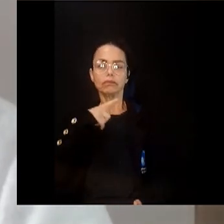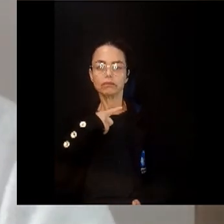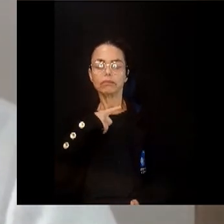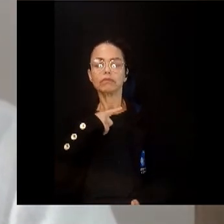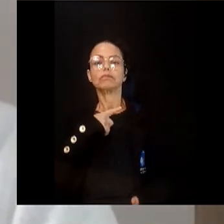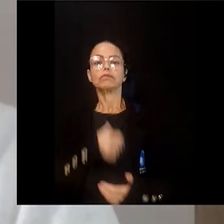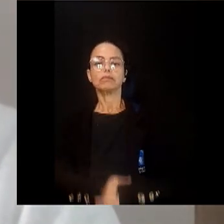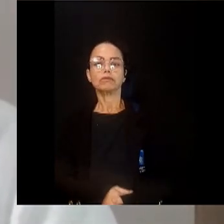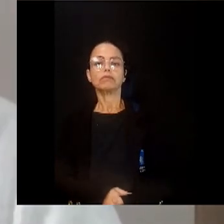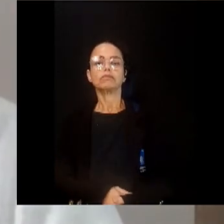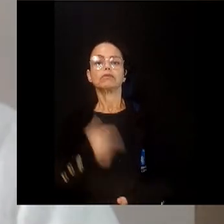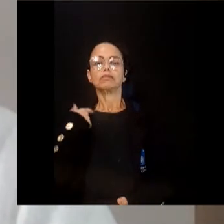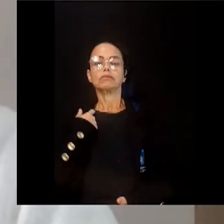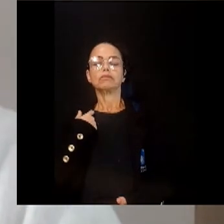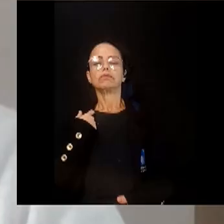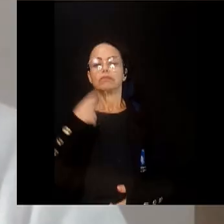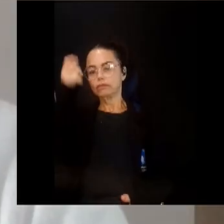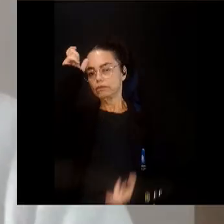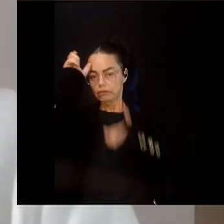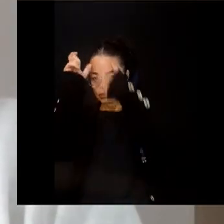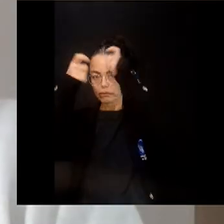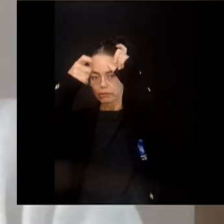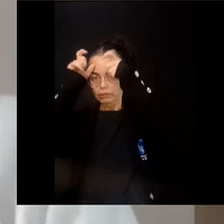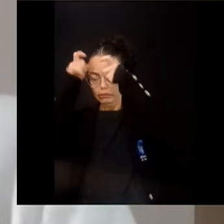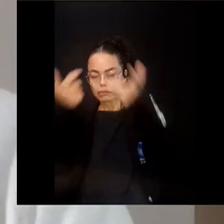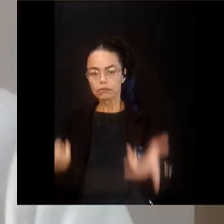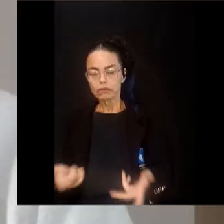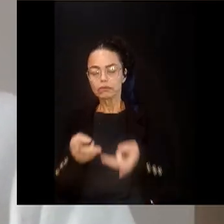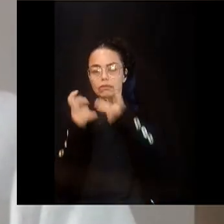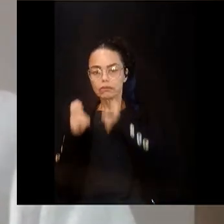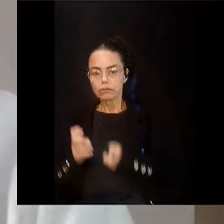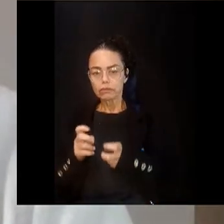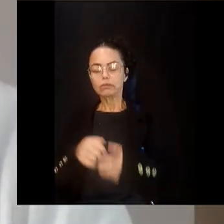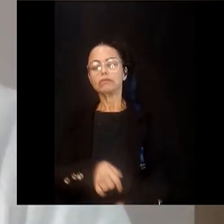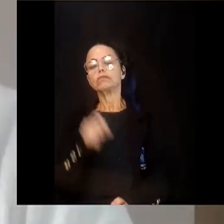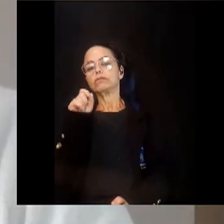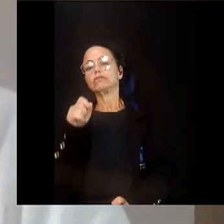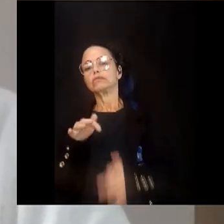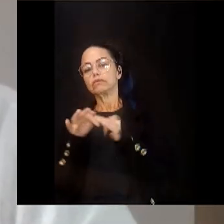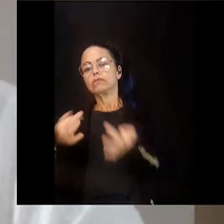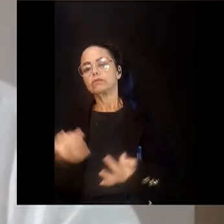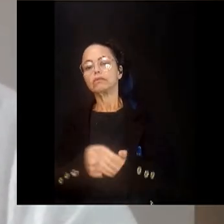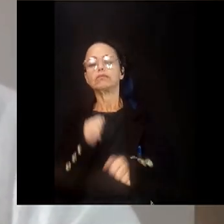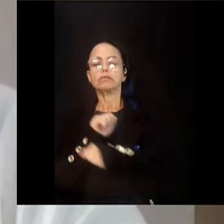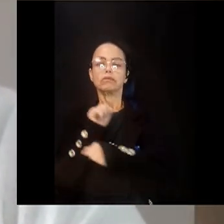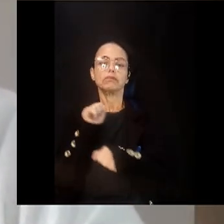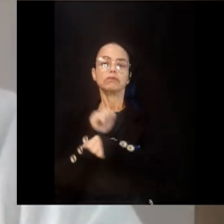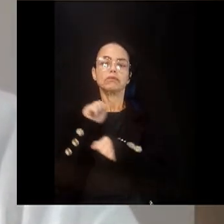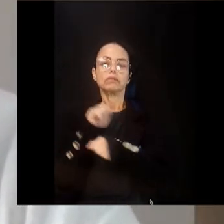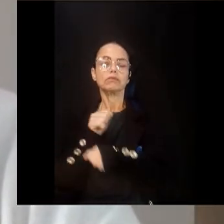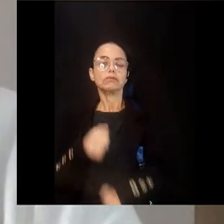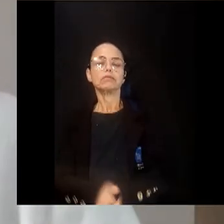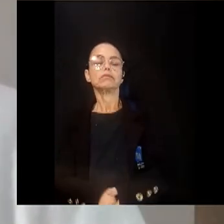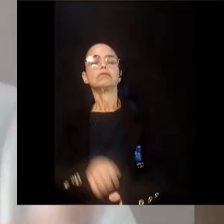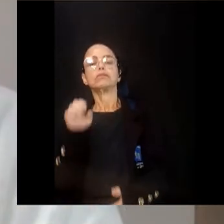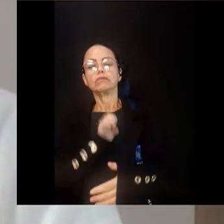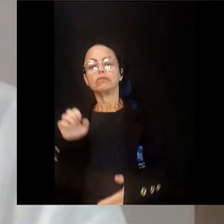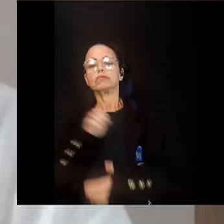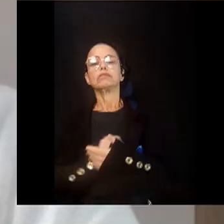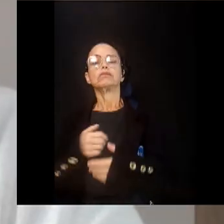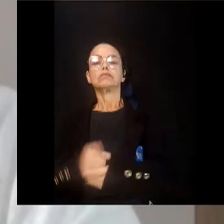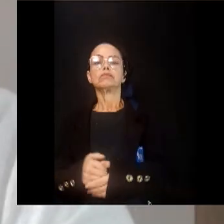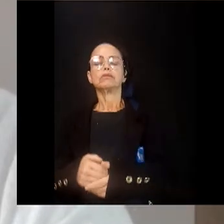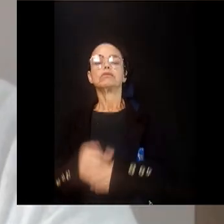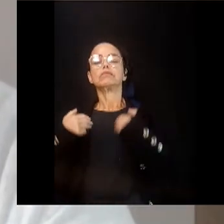relação a transtornos mentais que eu deveria estar olhando, do que simplesmente aguardar, né, o Estado, o Ministério do Trabalho e Emprego, me dizer